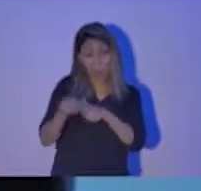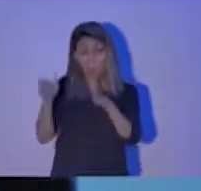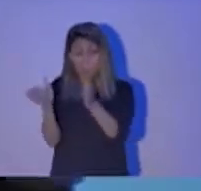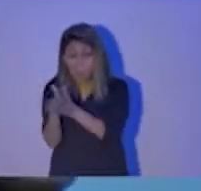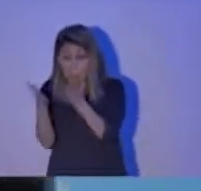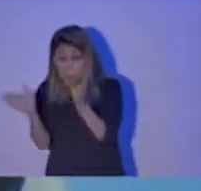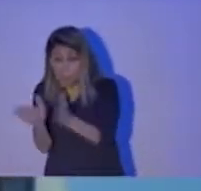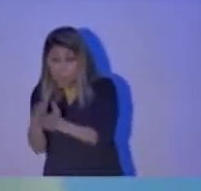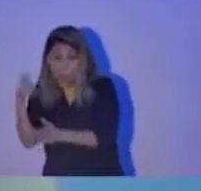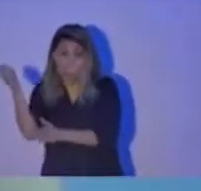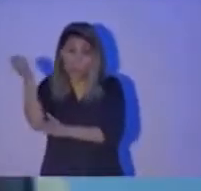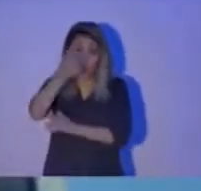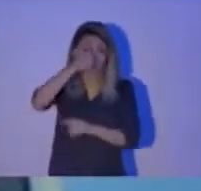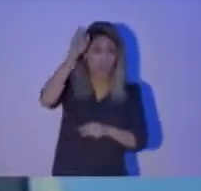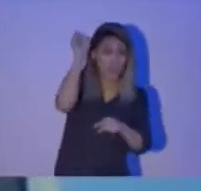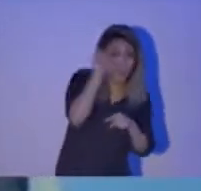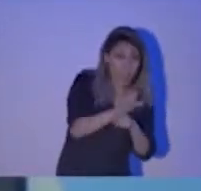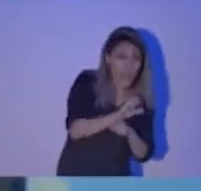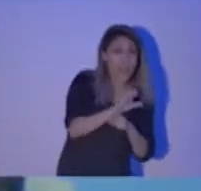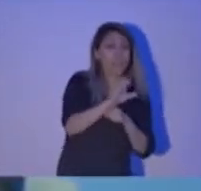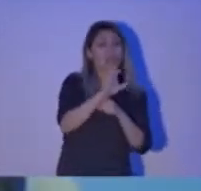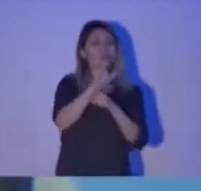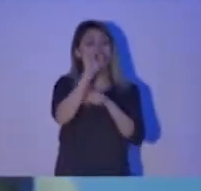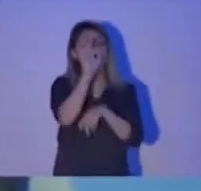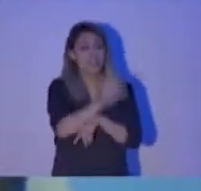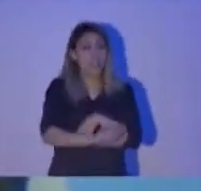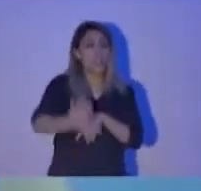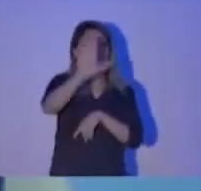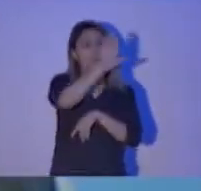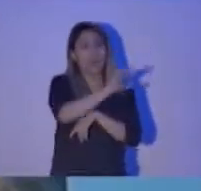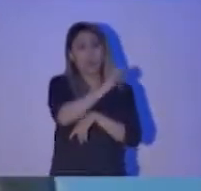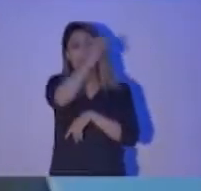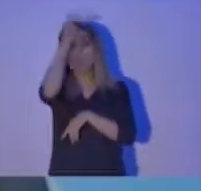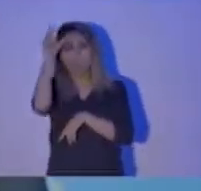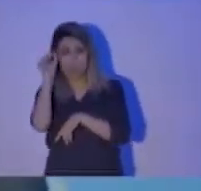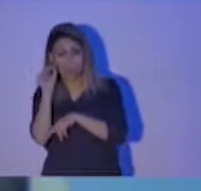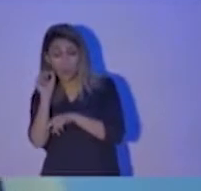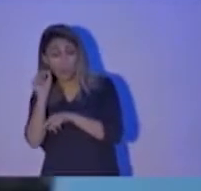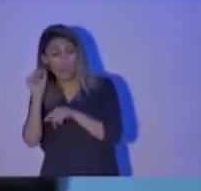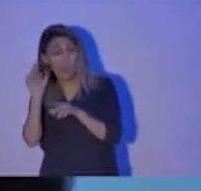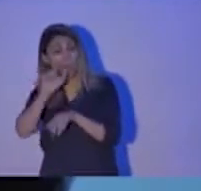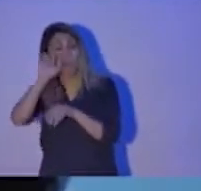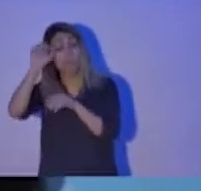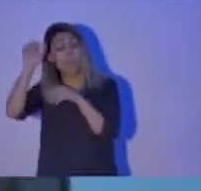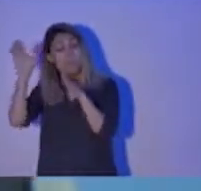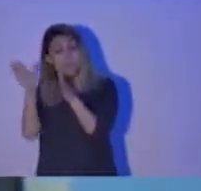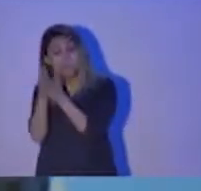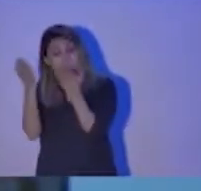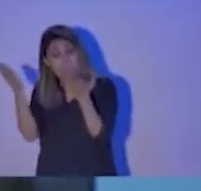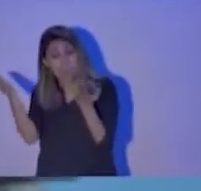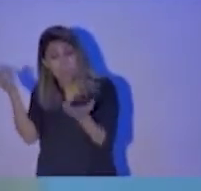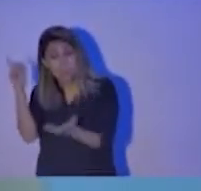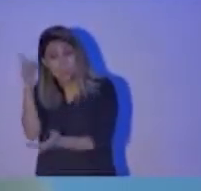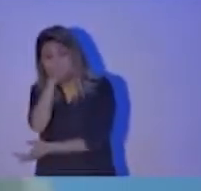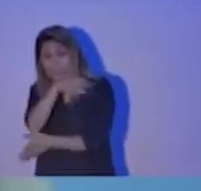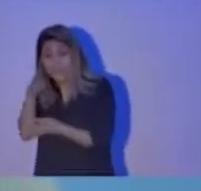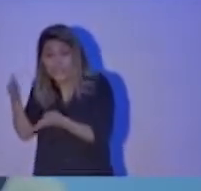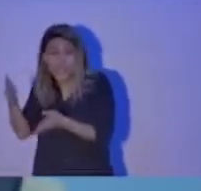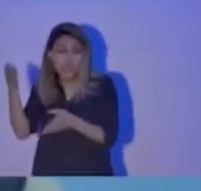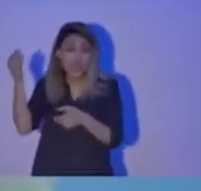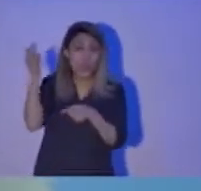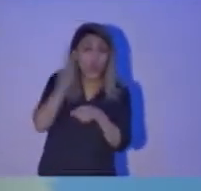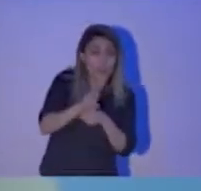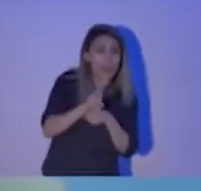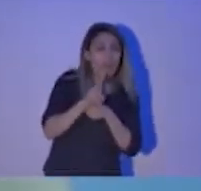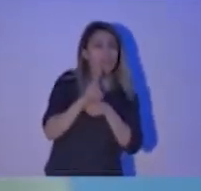quem defende a educação tem que ter assistência social ao lado, num país desigual como o Brasil, e entrega no município. Aí você vai dizer, não, mas no